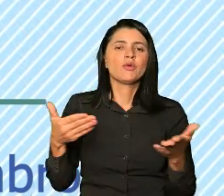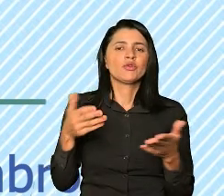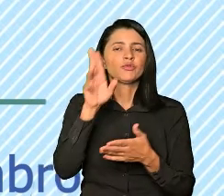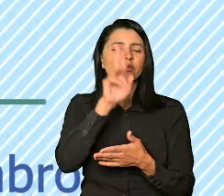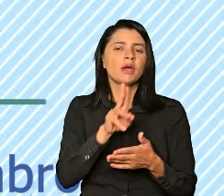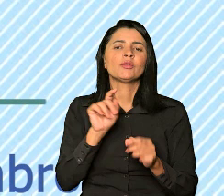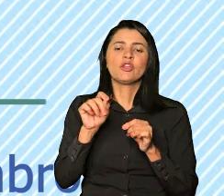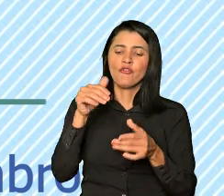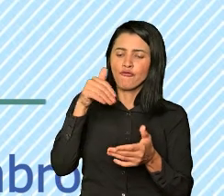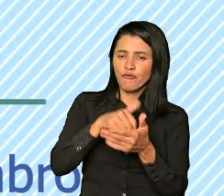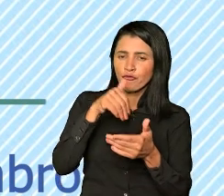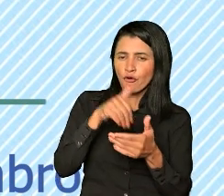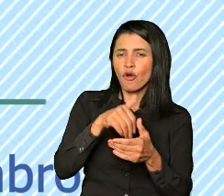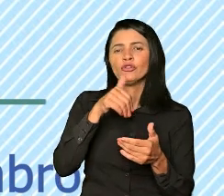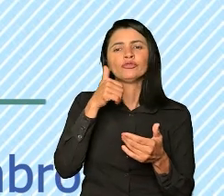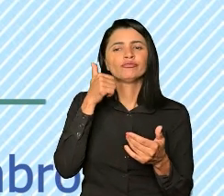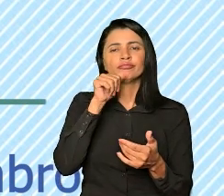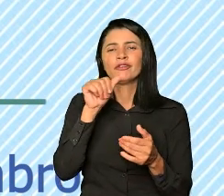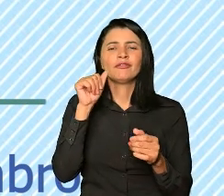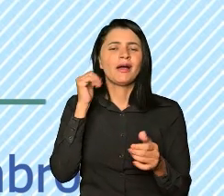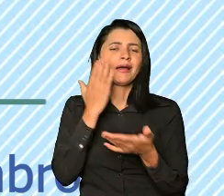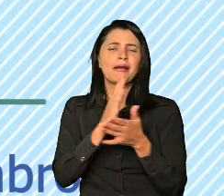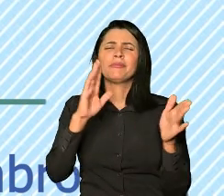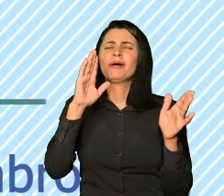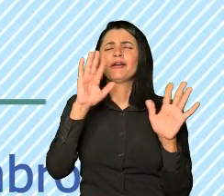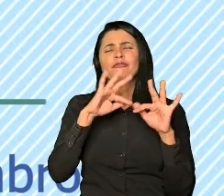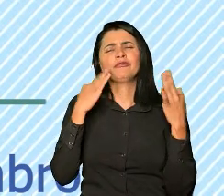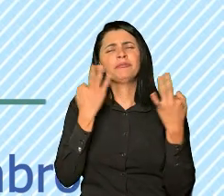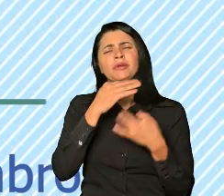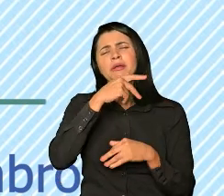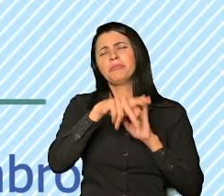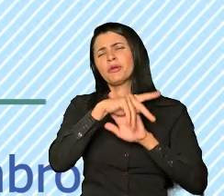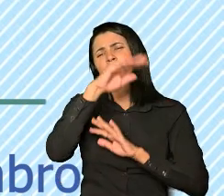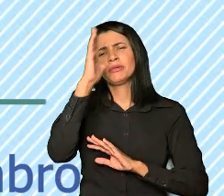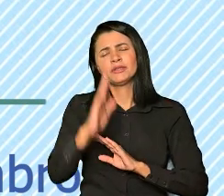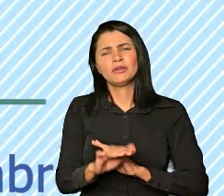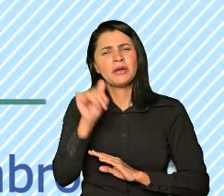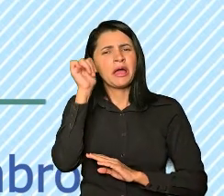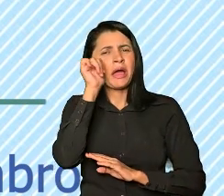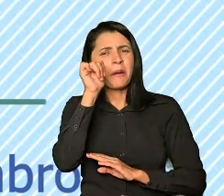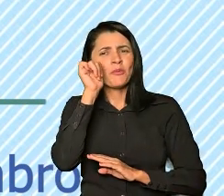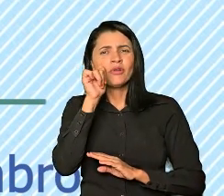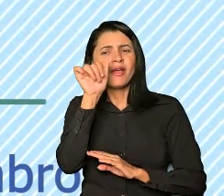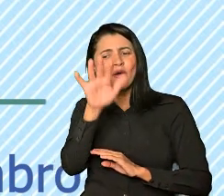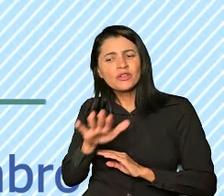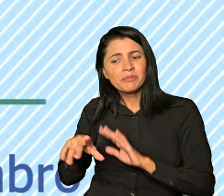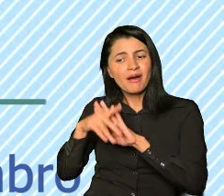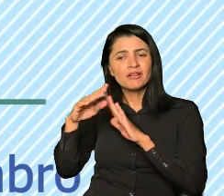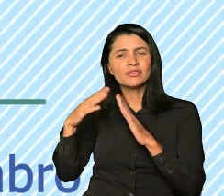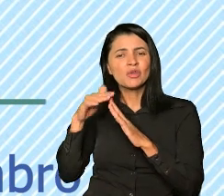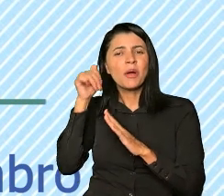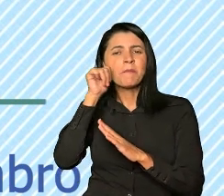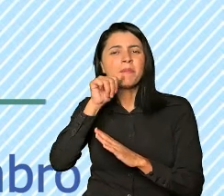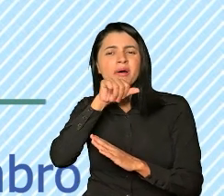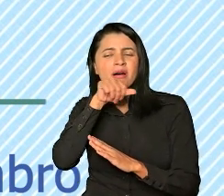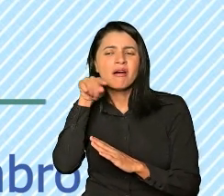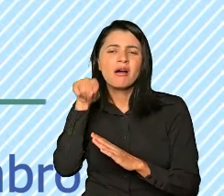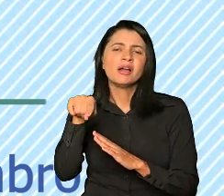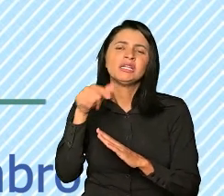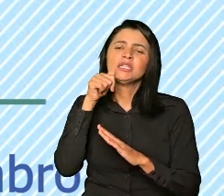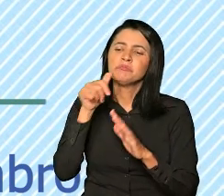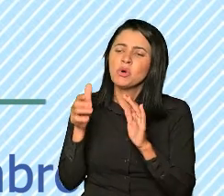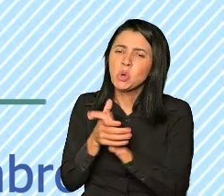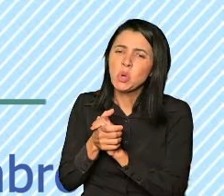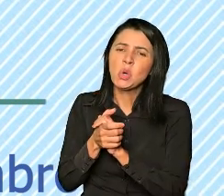o voto feminino iria acabar com a família brasileira, né? A mulher ia sair do seu espaço de mãe, de